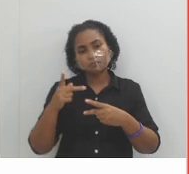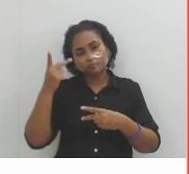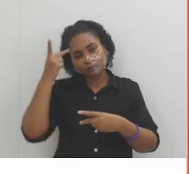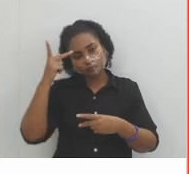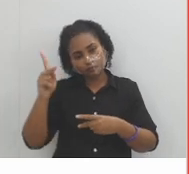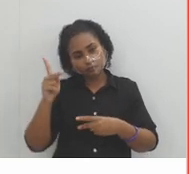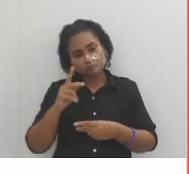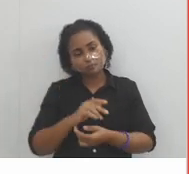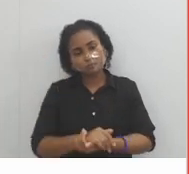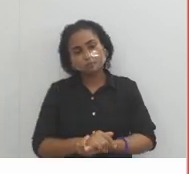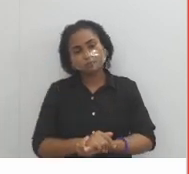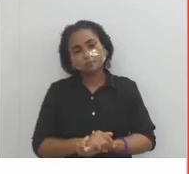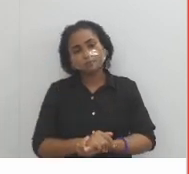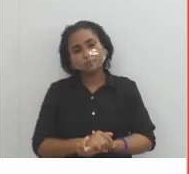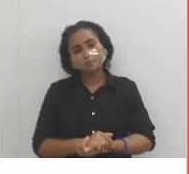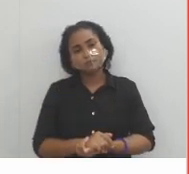para.